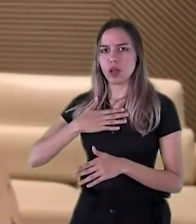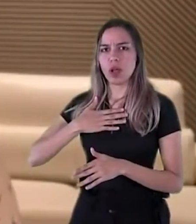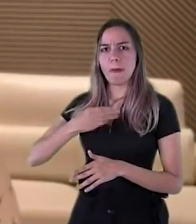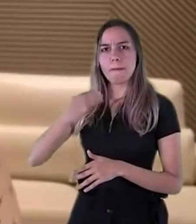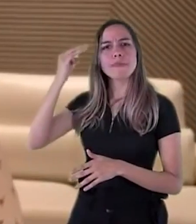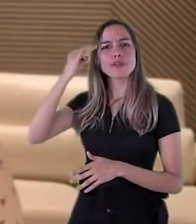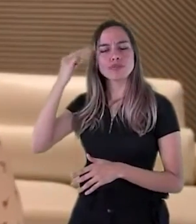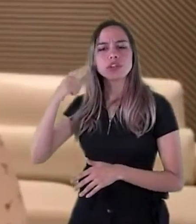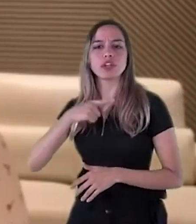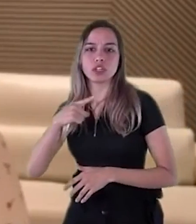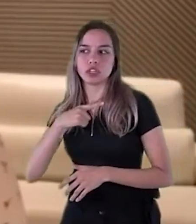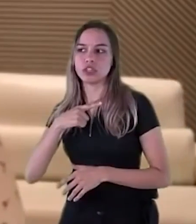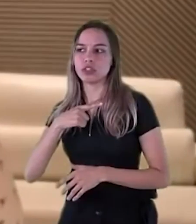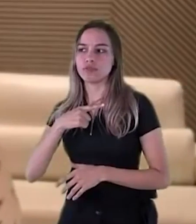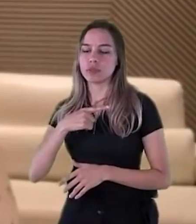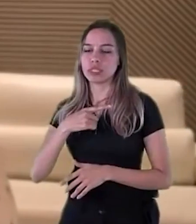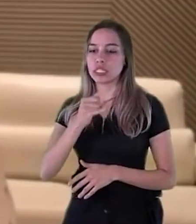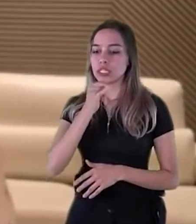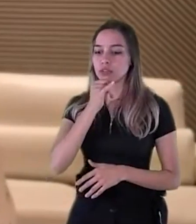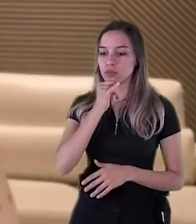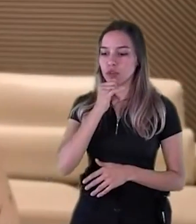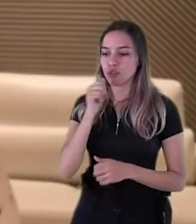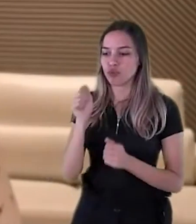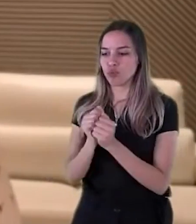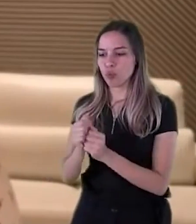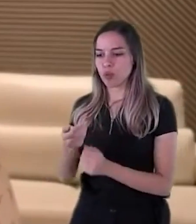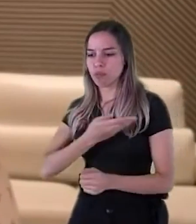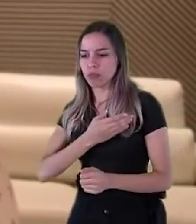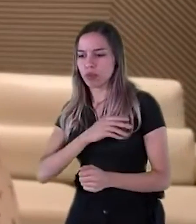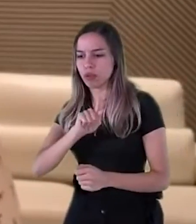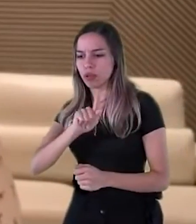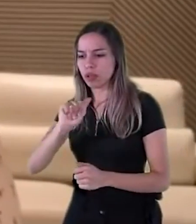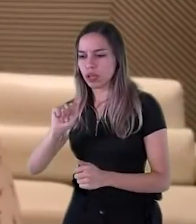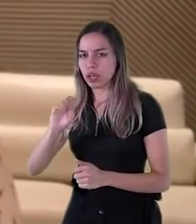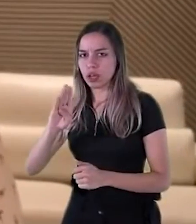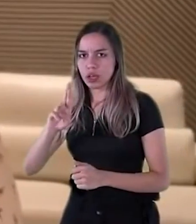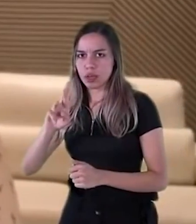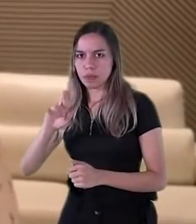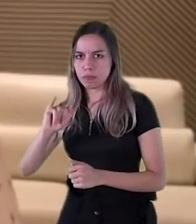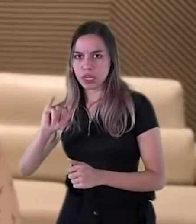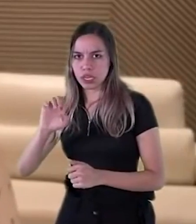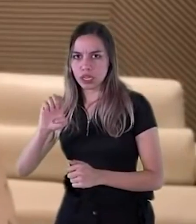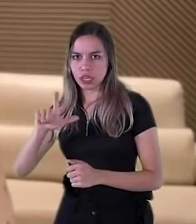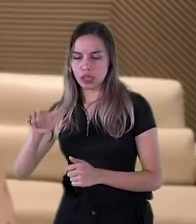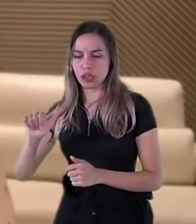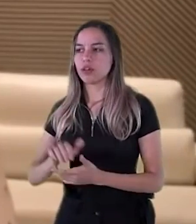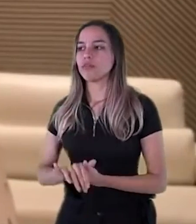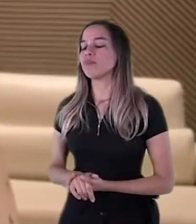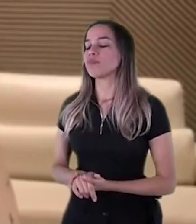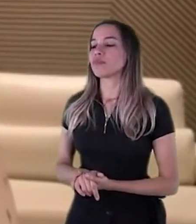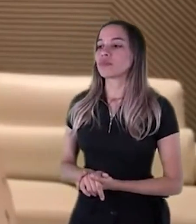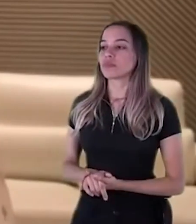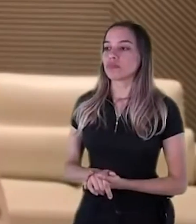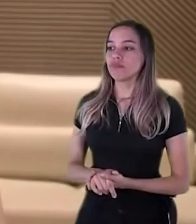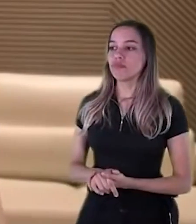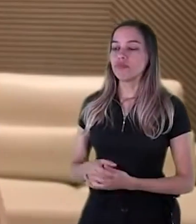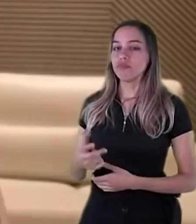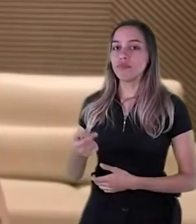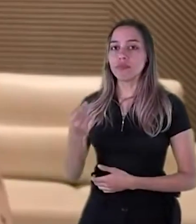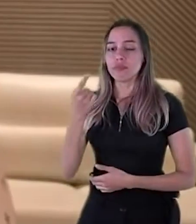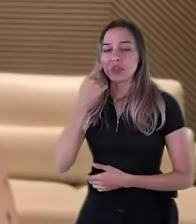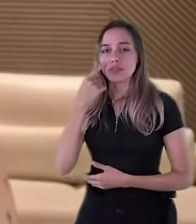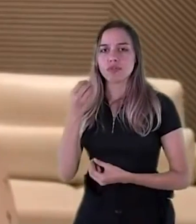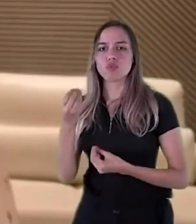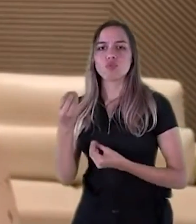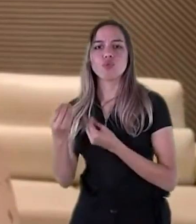pouco de... Talvez eu não escrevesse aquilo hoje. Talvez eu tivesse uma outra forma de compreender os